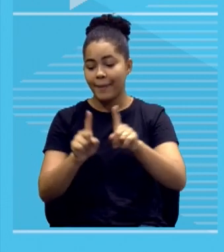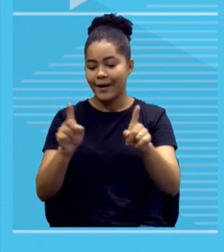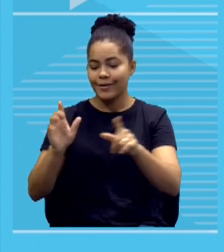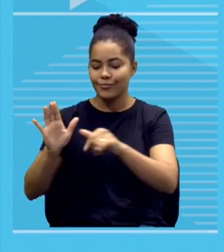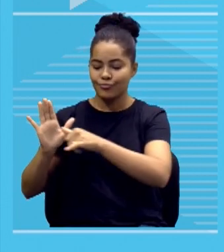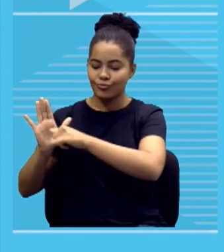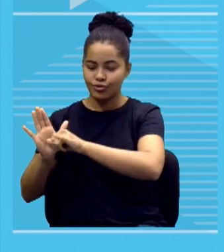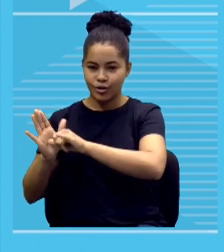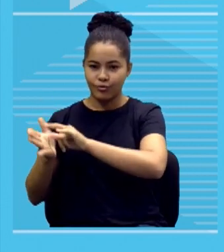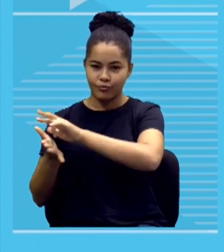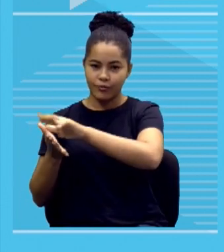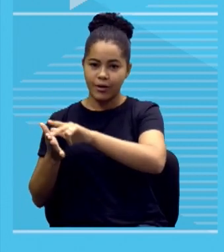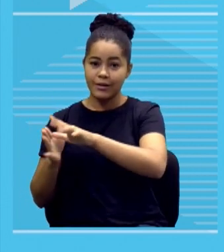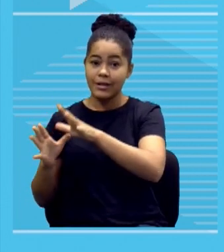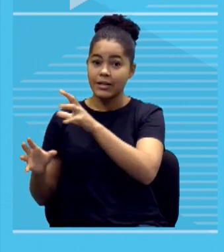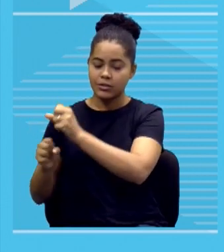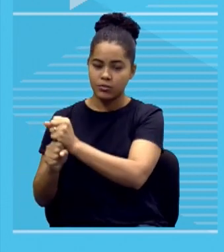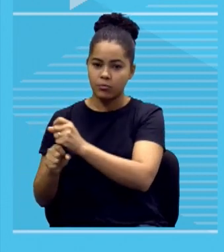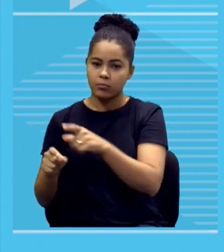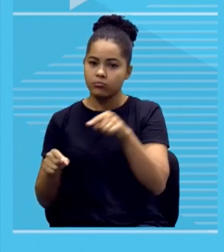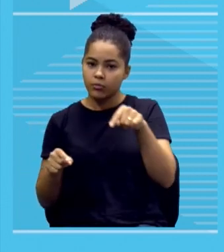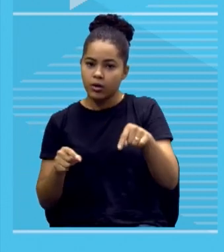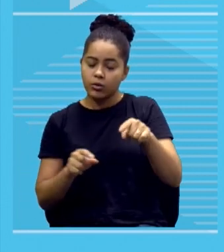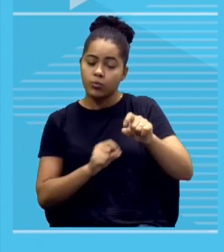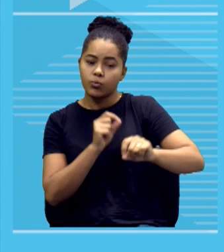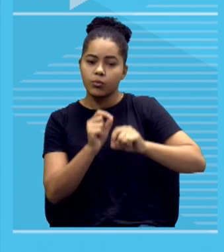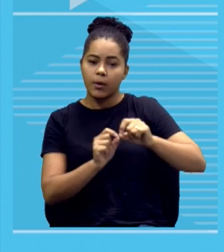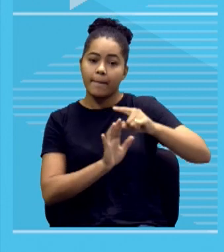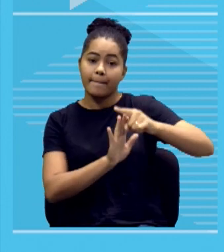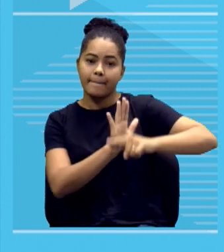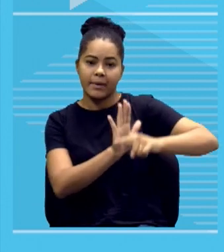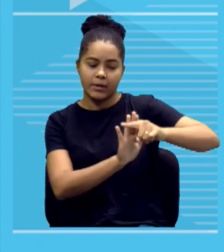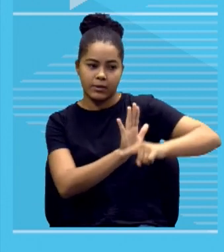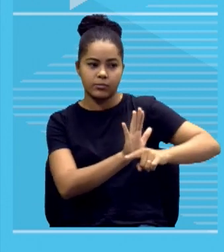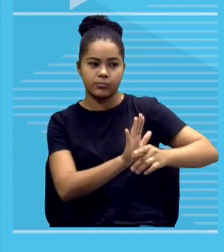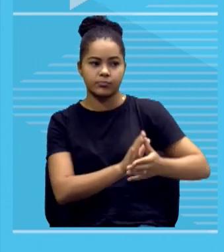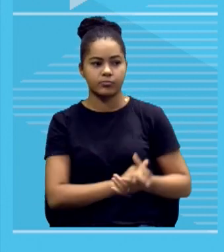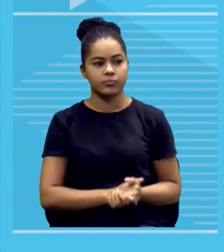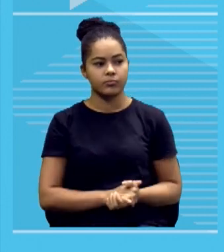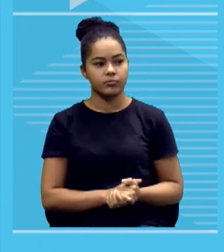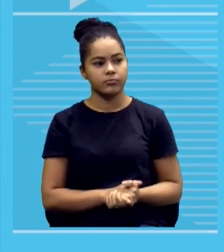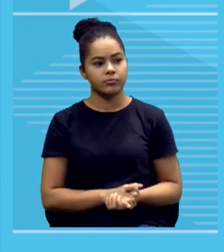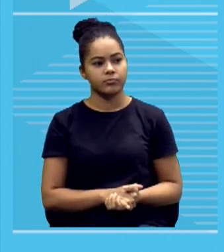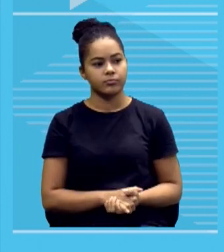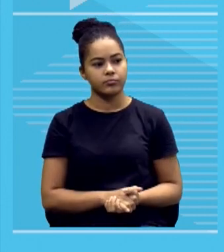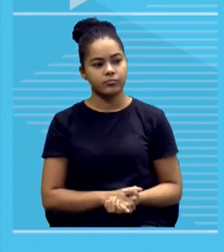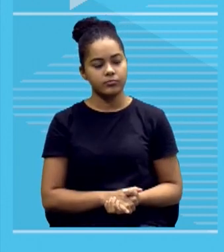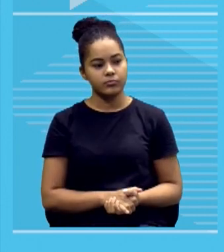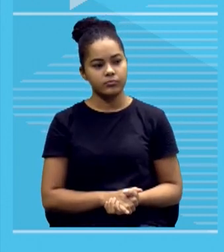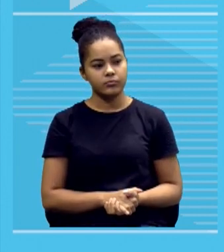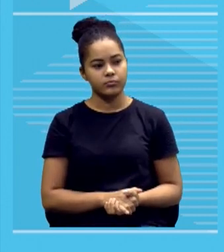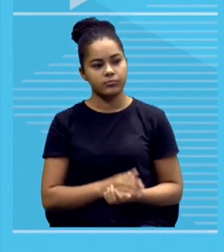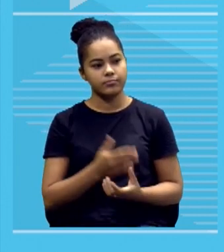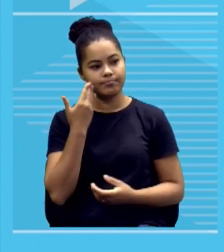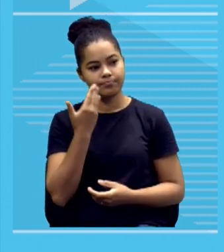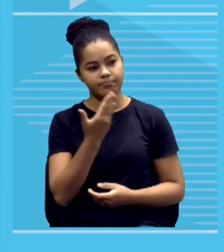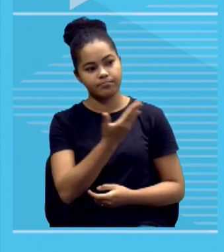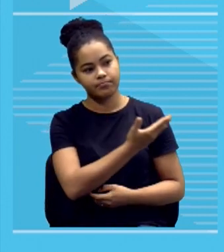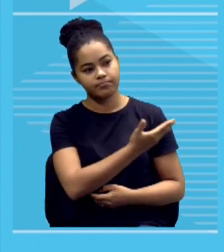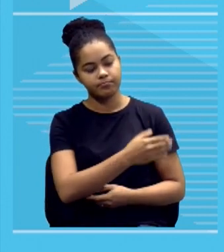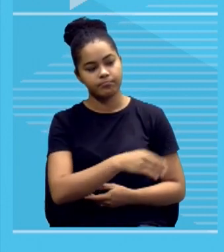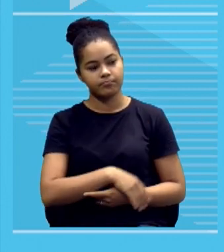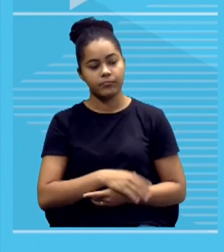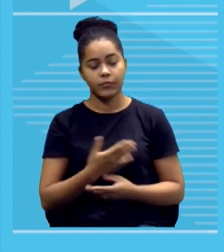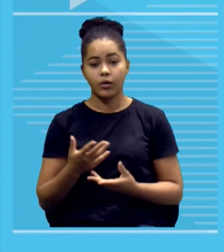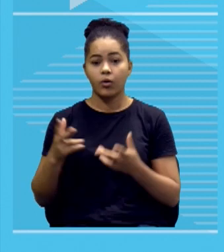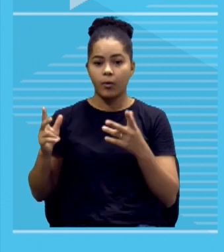equação. Força eletromotriz é igual a DDP menos resistência vezes corrente. Porém, antes era uma